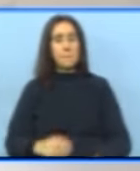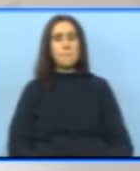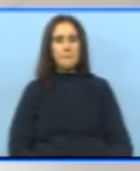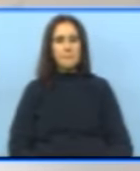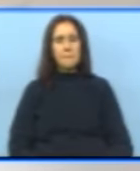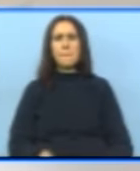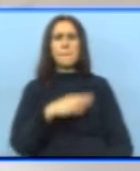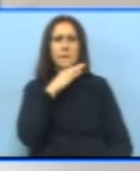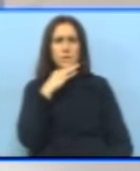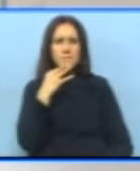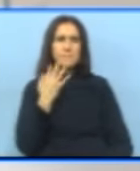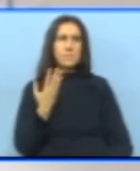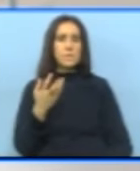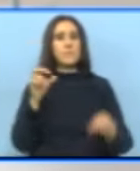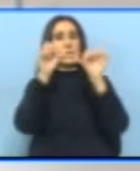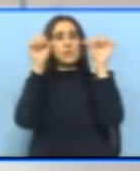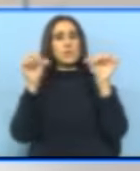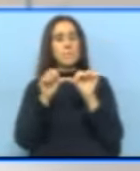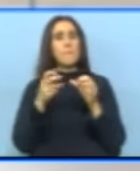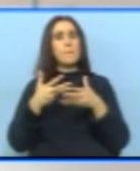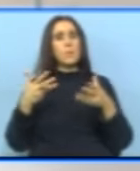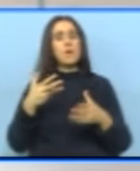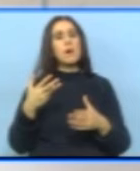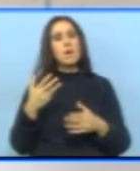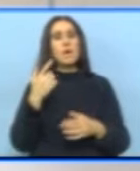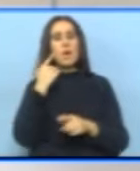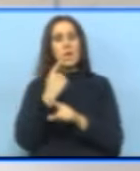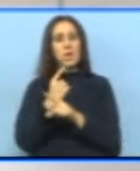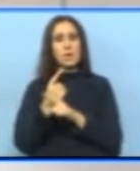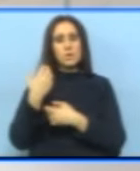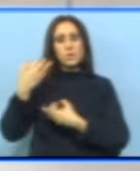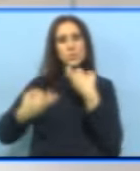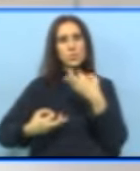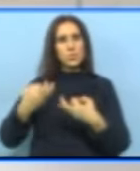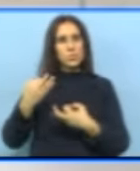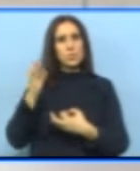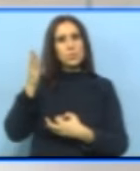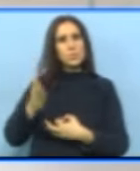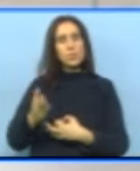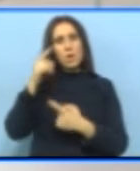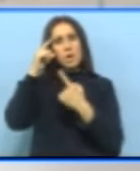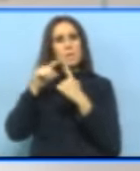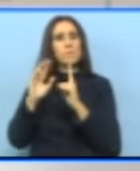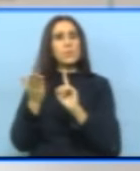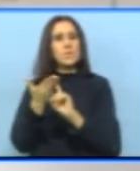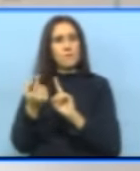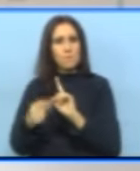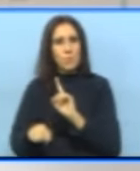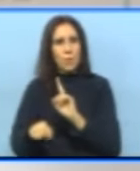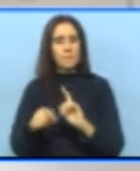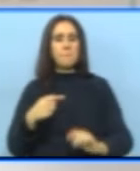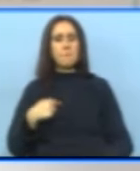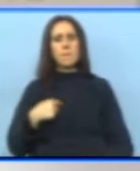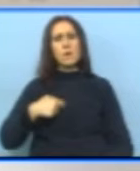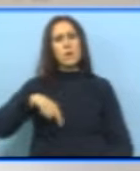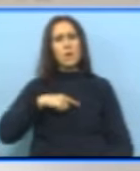dos sistemas procura, sobretudo, regular a compensação da justiça de forma punitiva. Nós podemos ficar